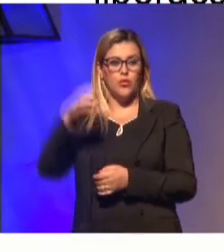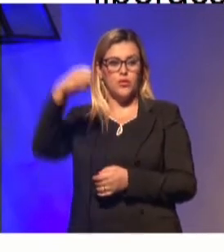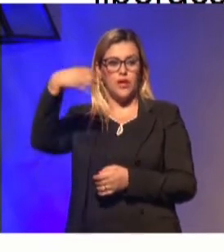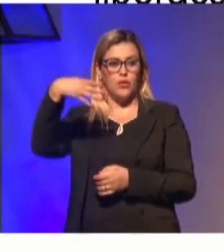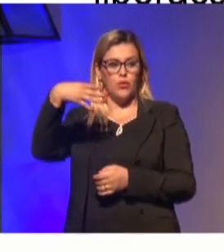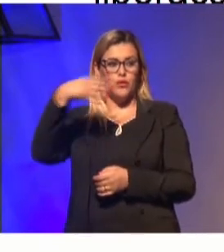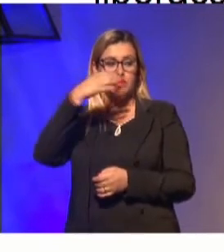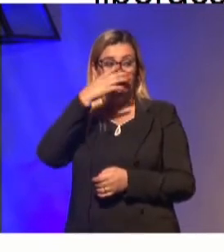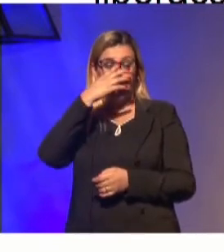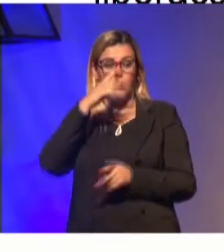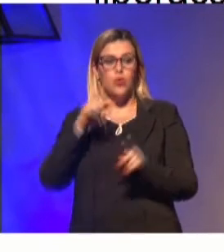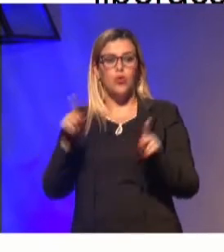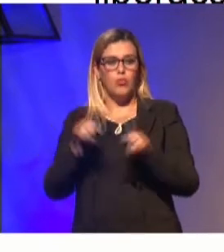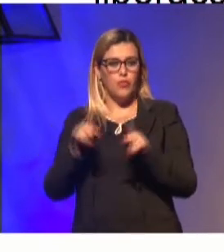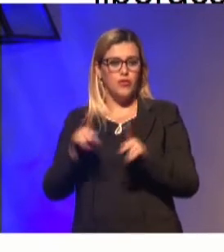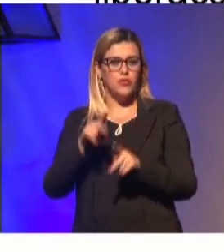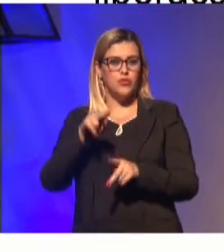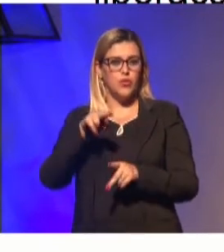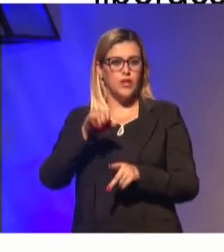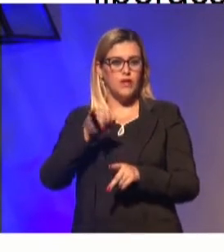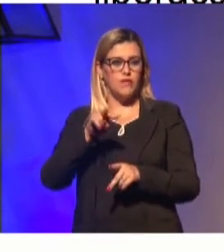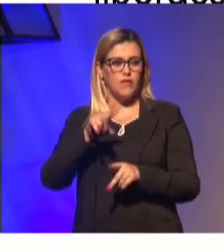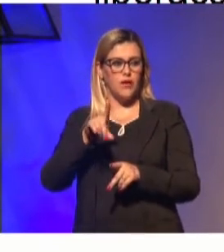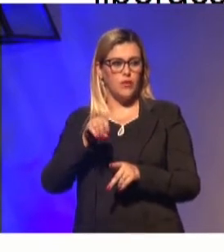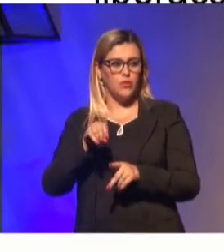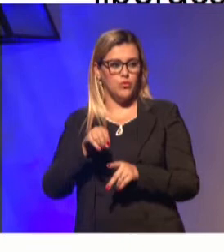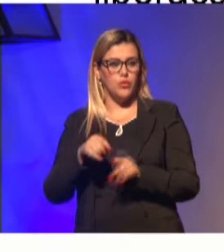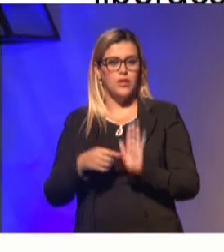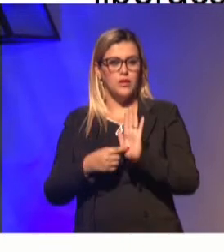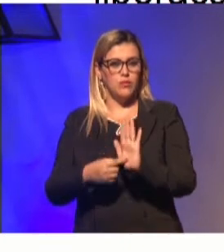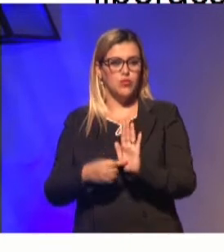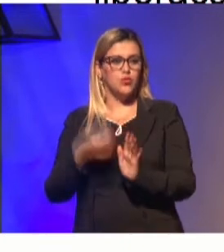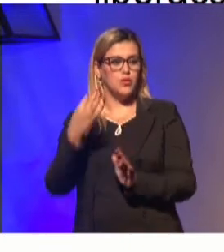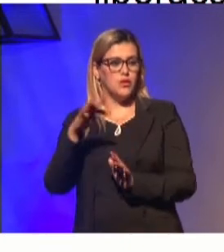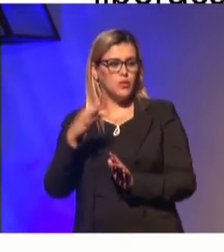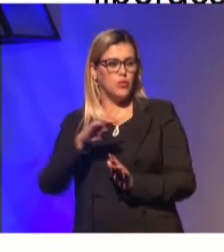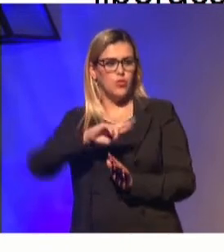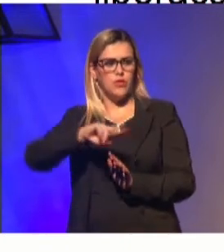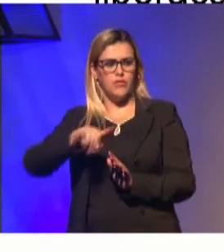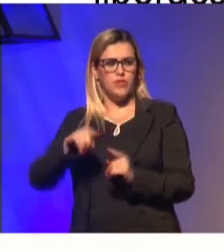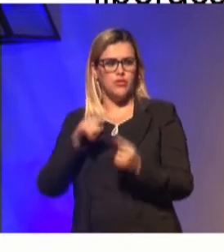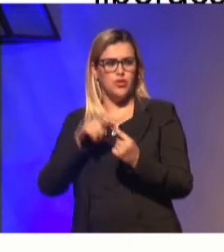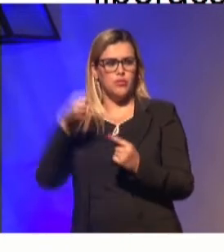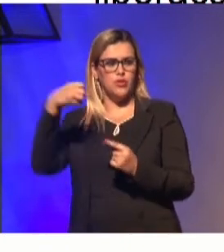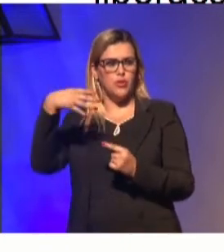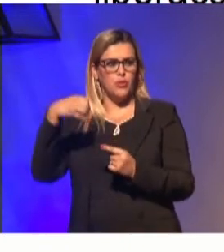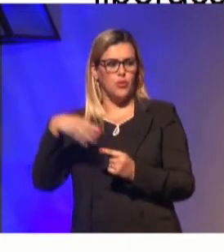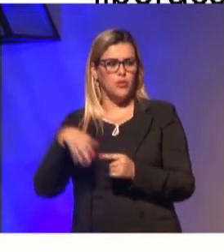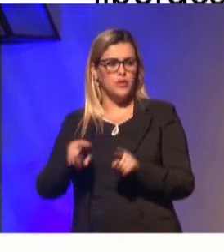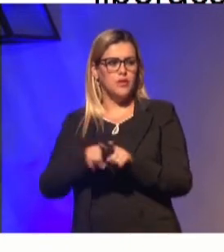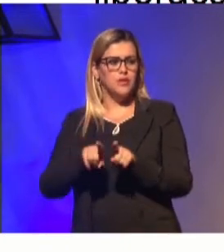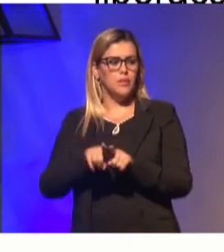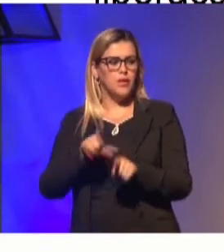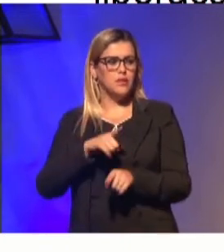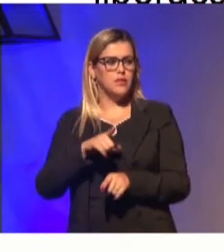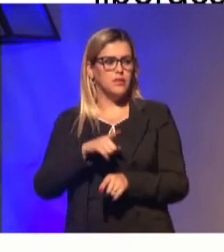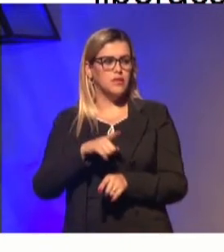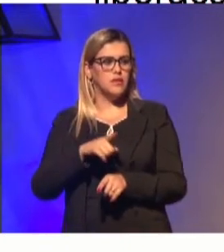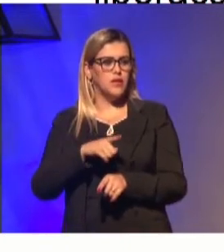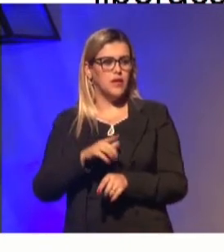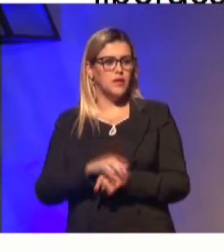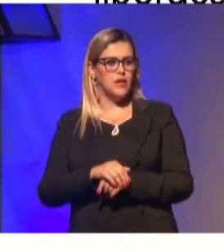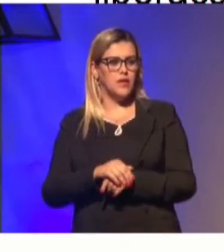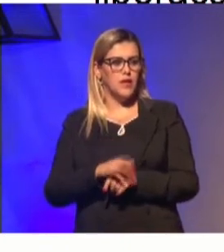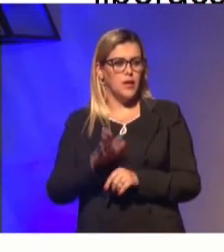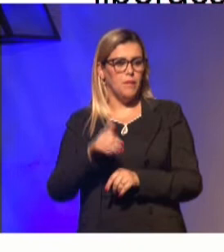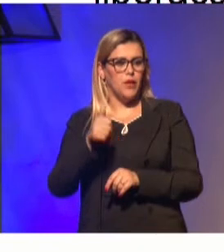O professor Nivaldo trouxe relacionado à dor, relacionado à analgesia. E a gente tem aí a questão da melhora da ATP,